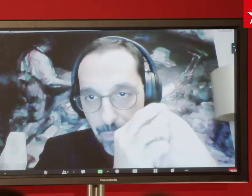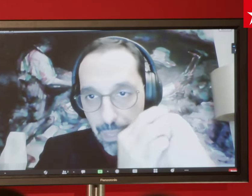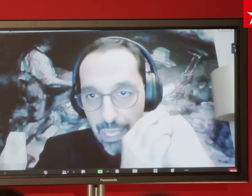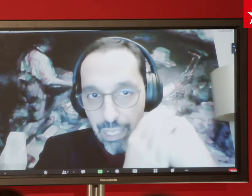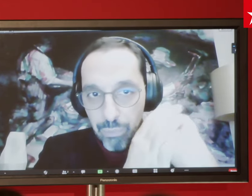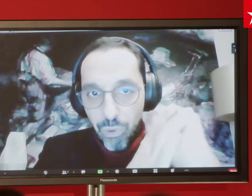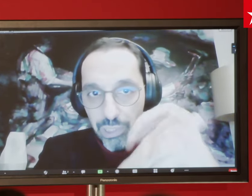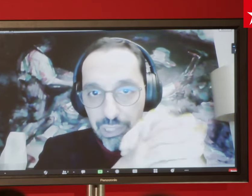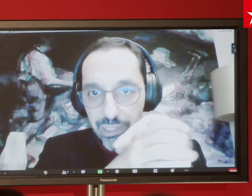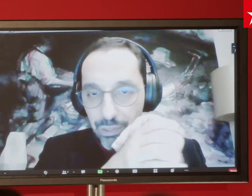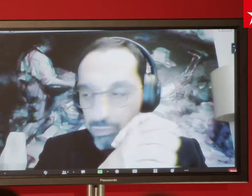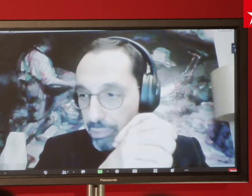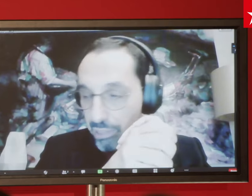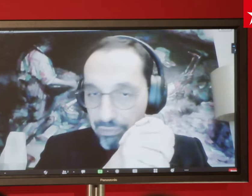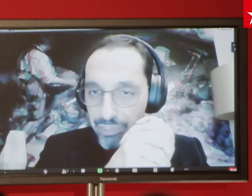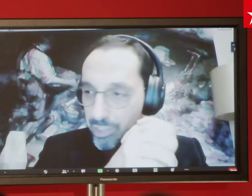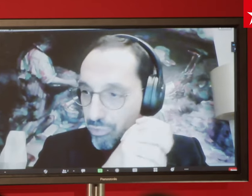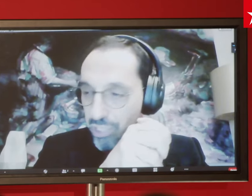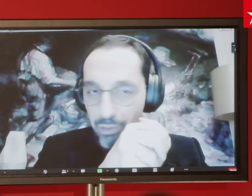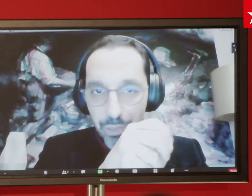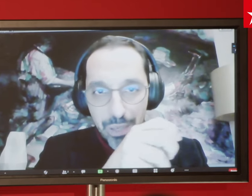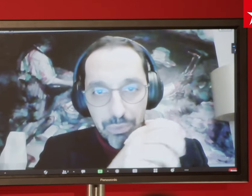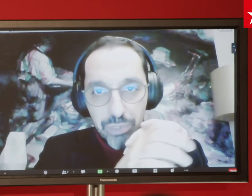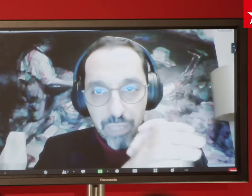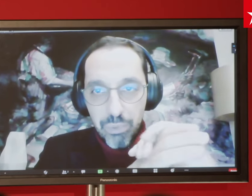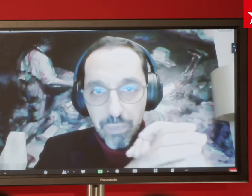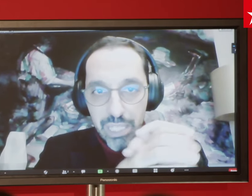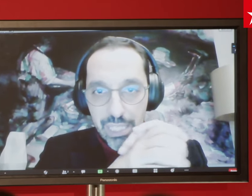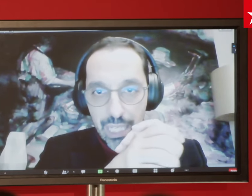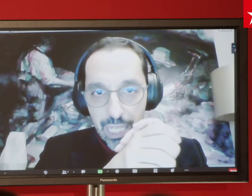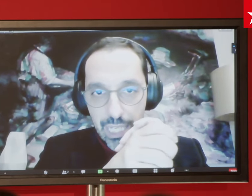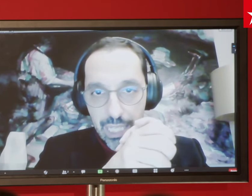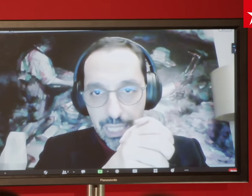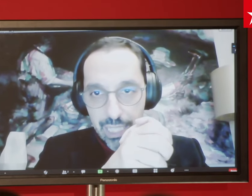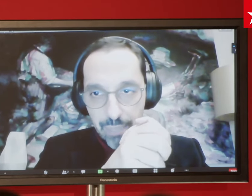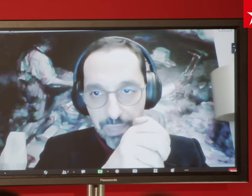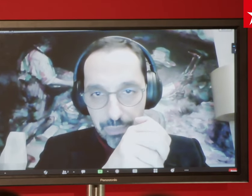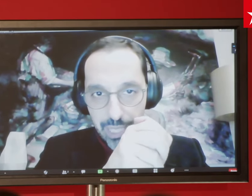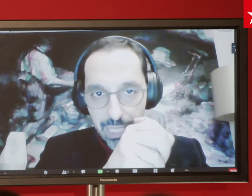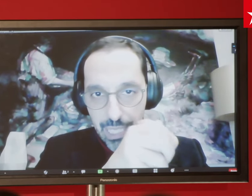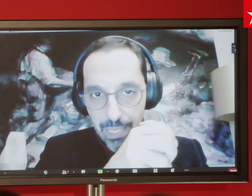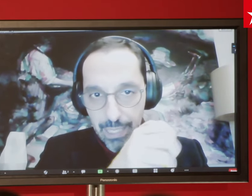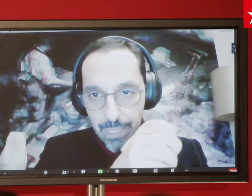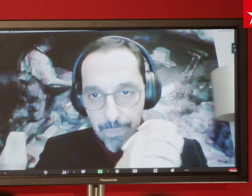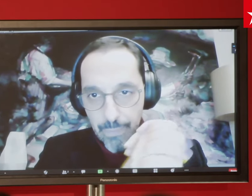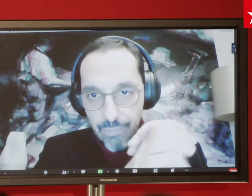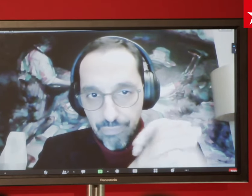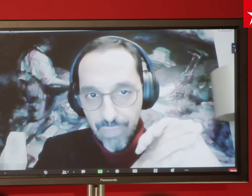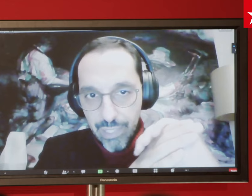sentido. Bom, eu também não vos quero ocupar muito tempo, mas deixem-me também aqui